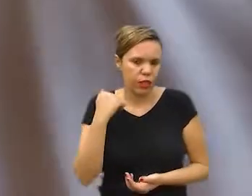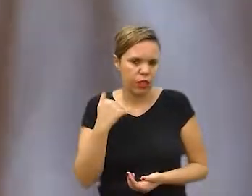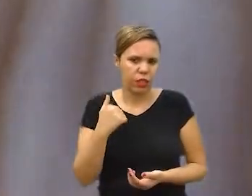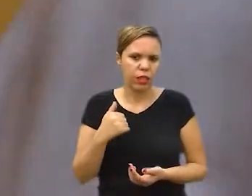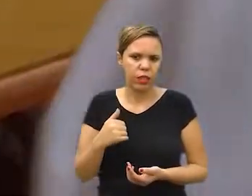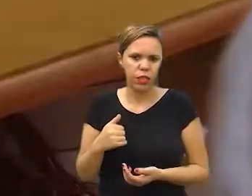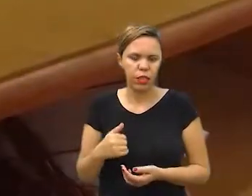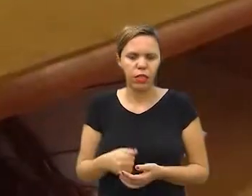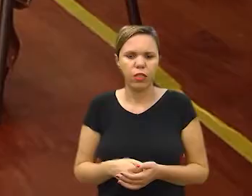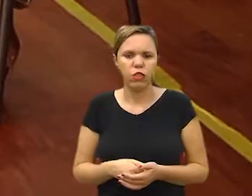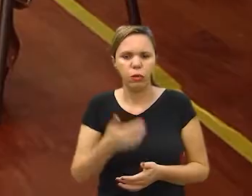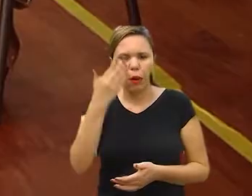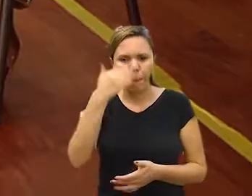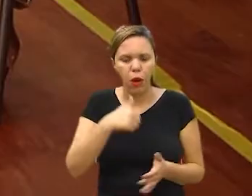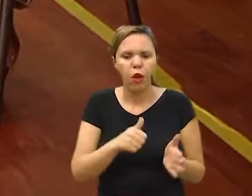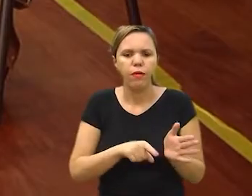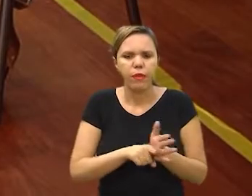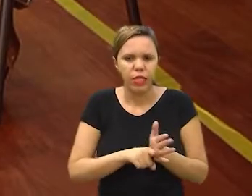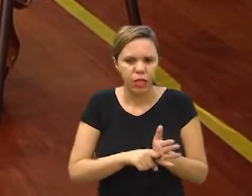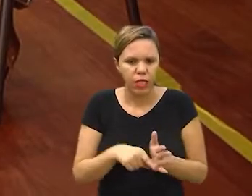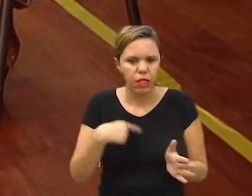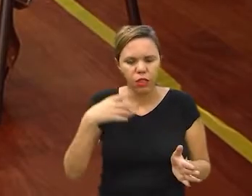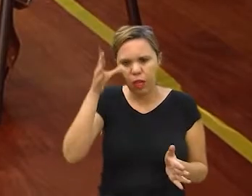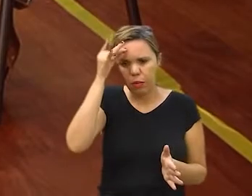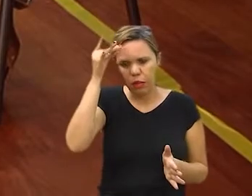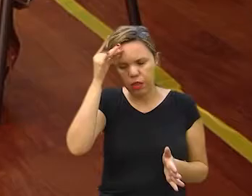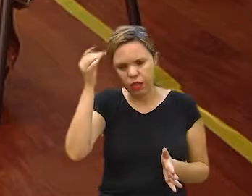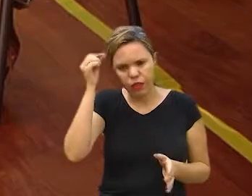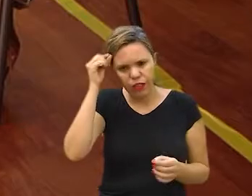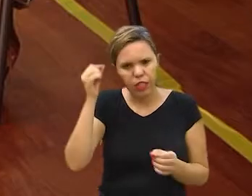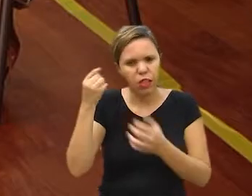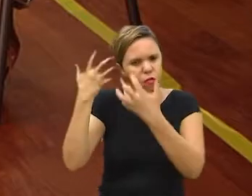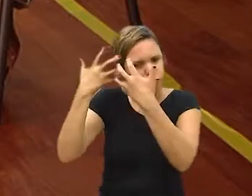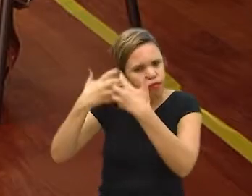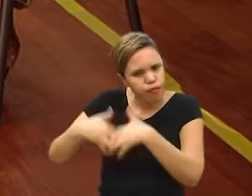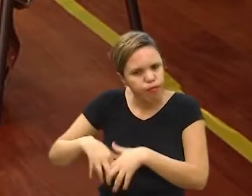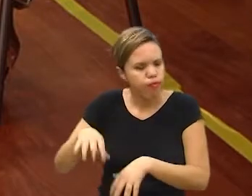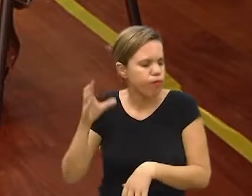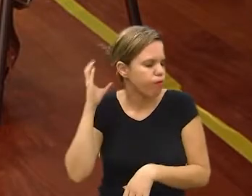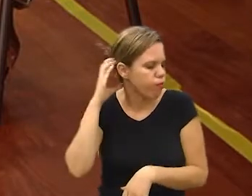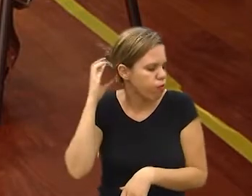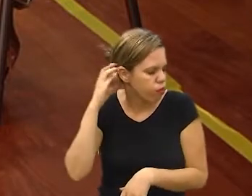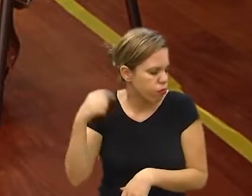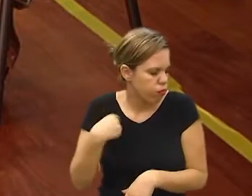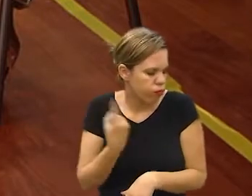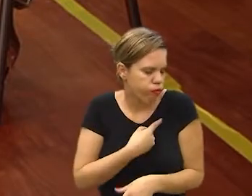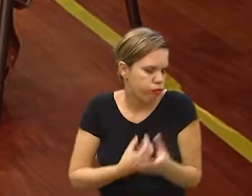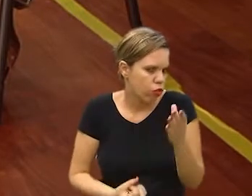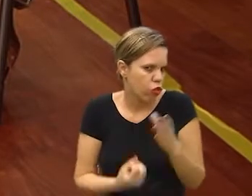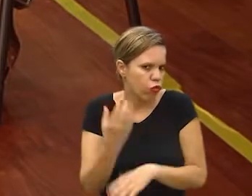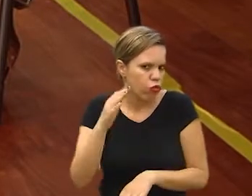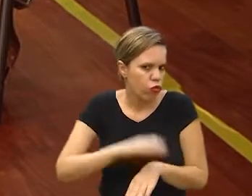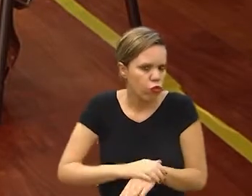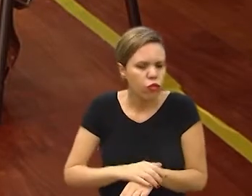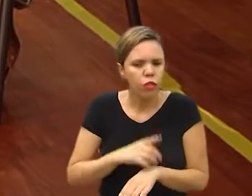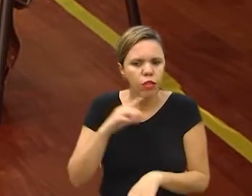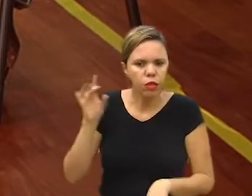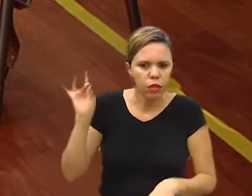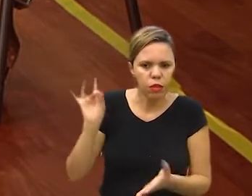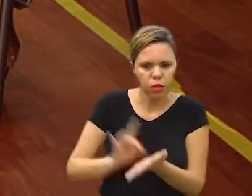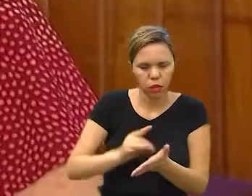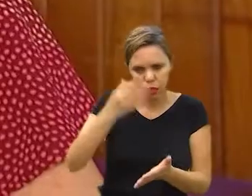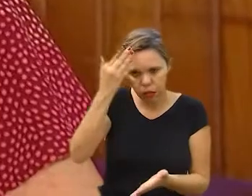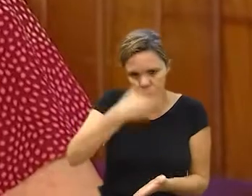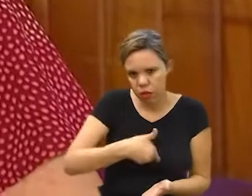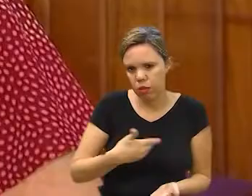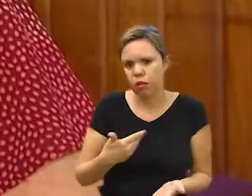pelas neurociências, que a gente aprende fazendo sinapses no nosso cérebro. Para a gente criar um caminho consolidado da